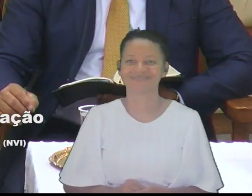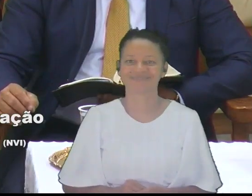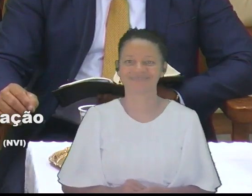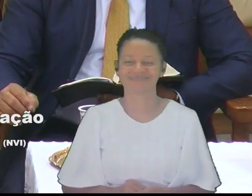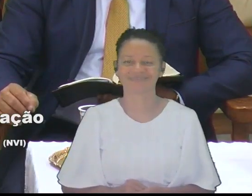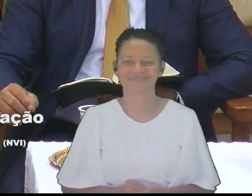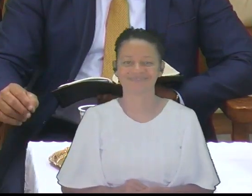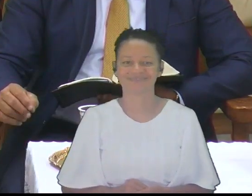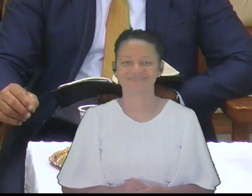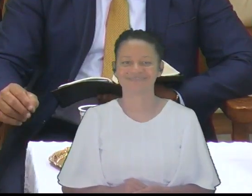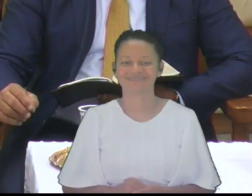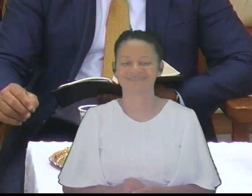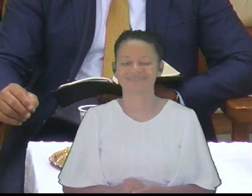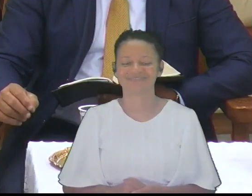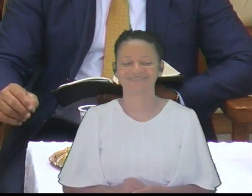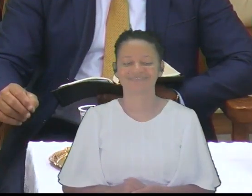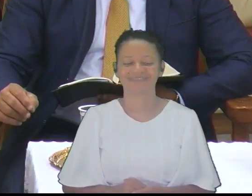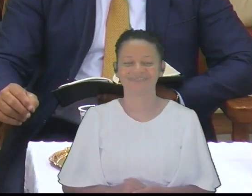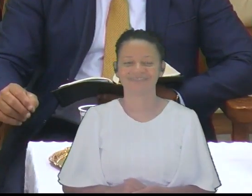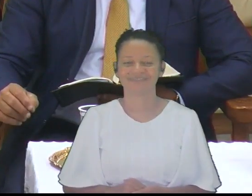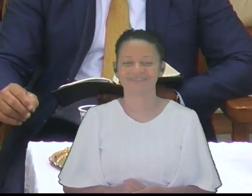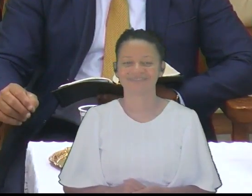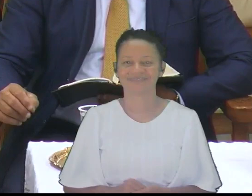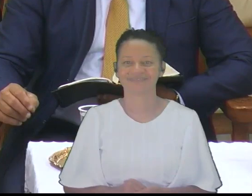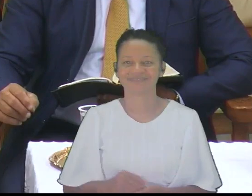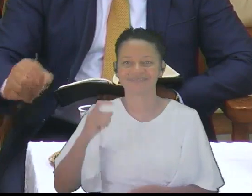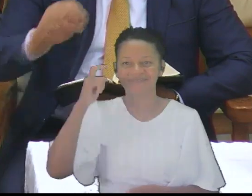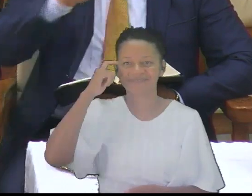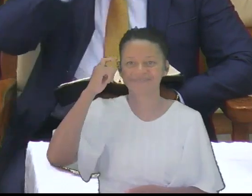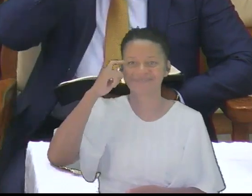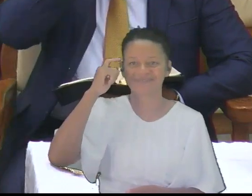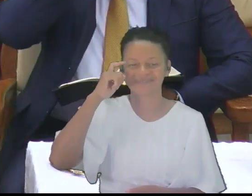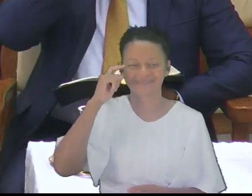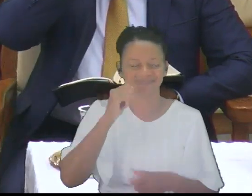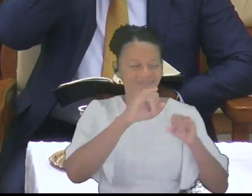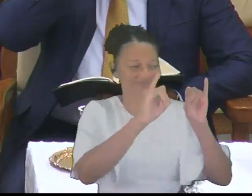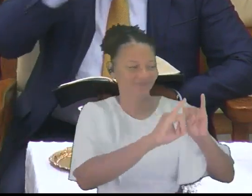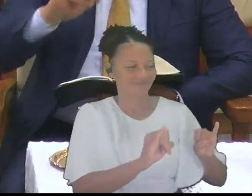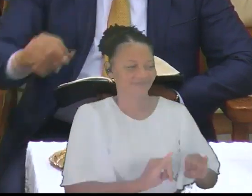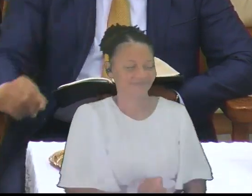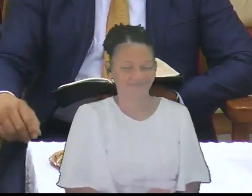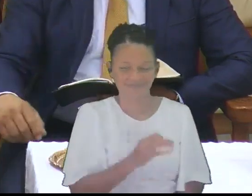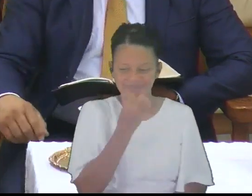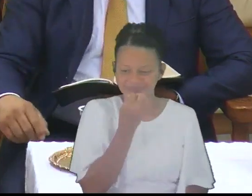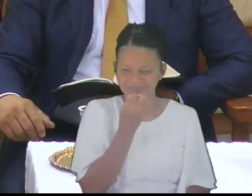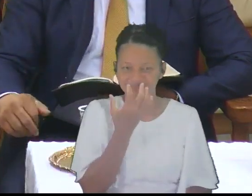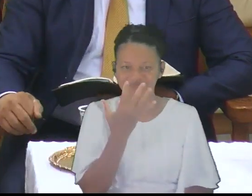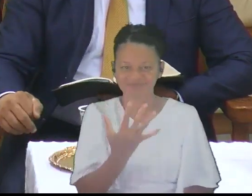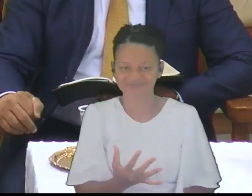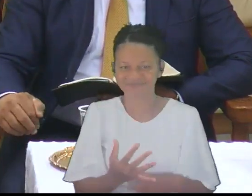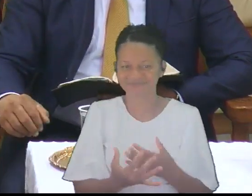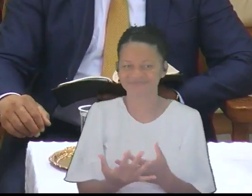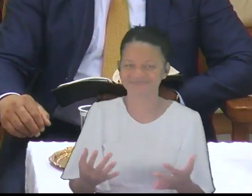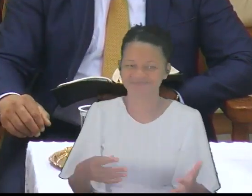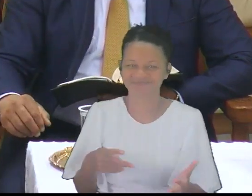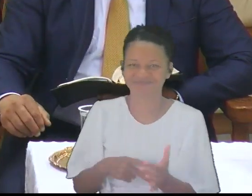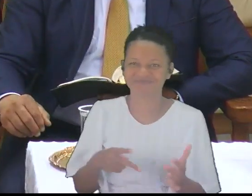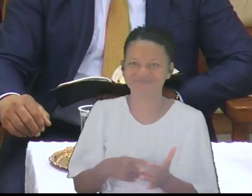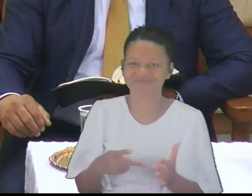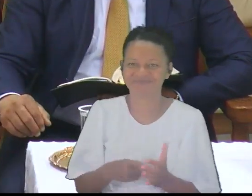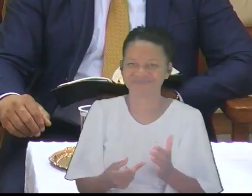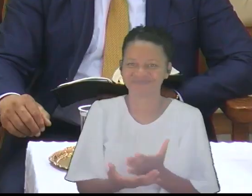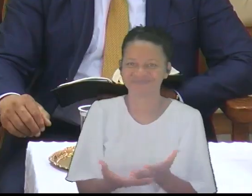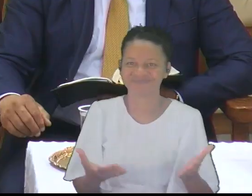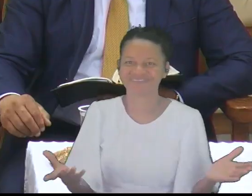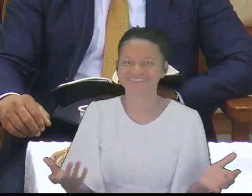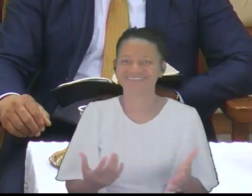os buracos. E as pessoas pensavam que a estátua era boa, pensavam que a estátua era de verdade mesmo.